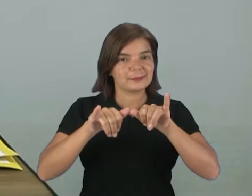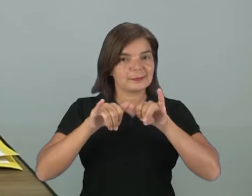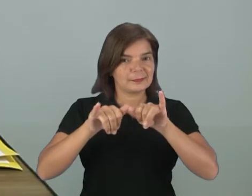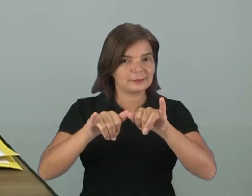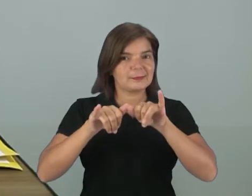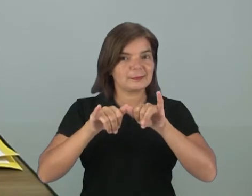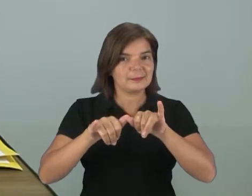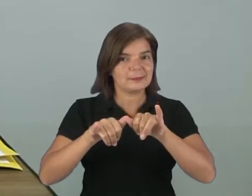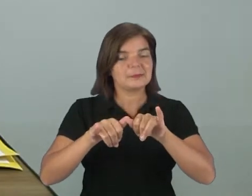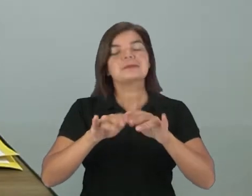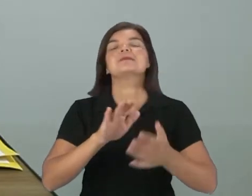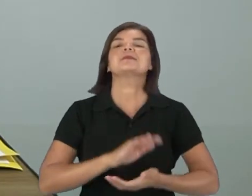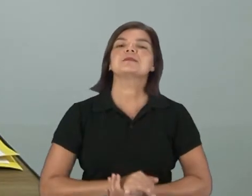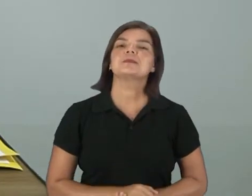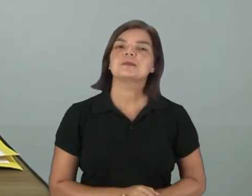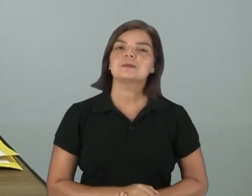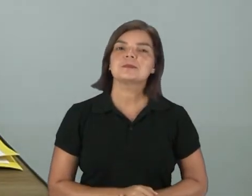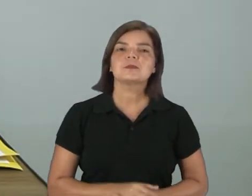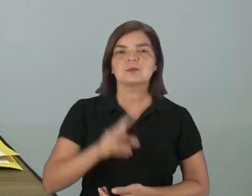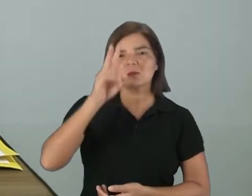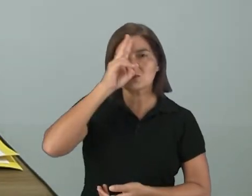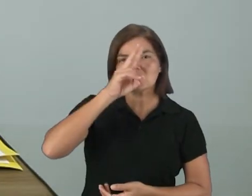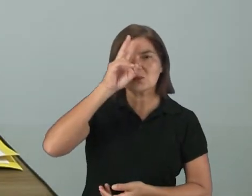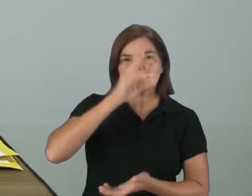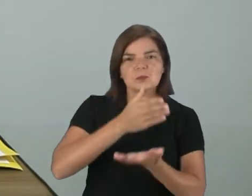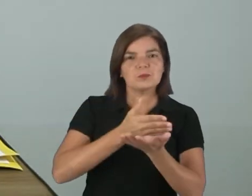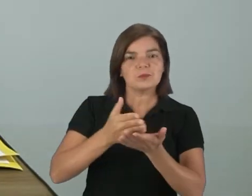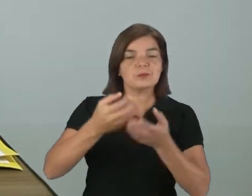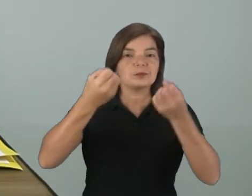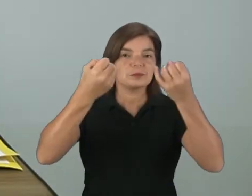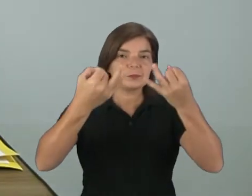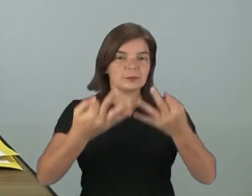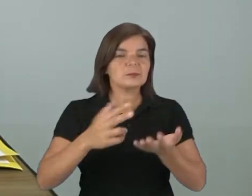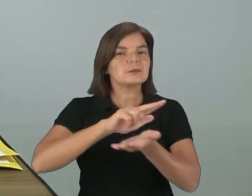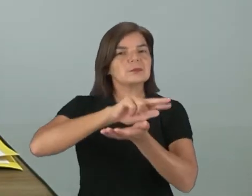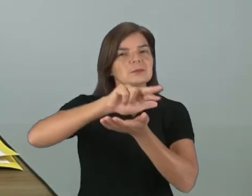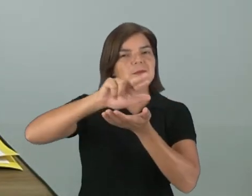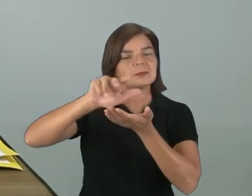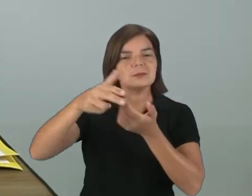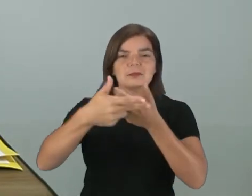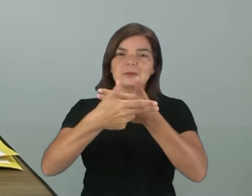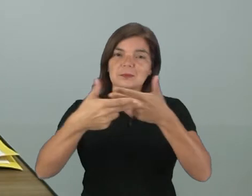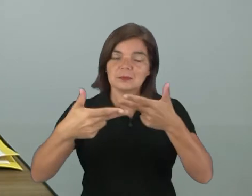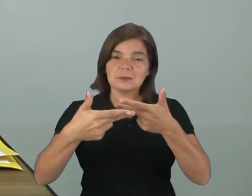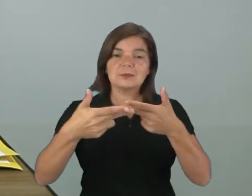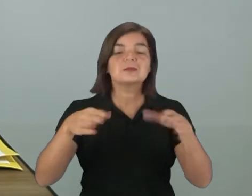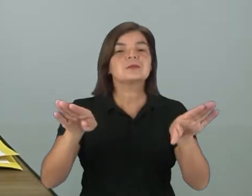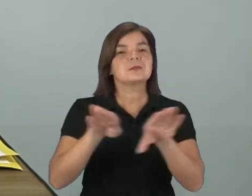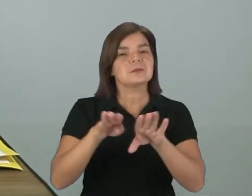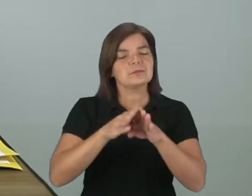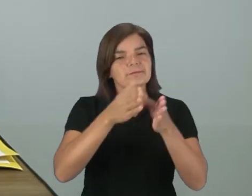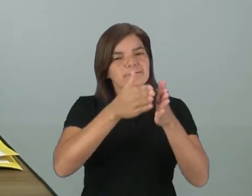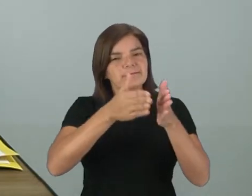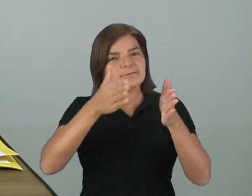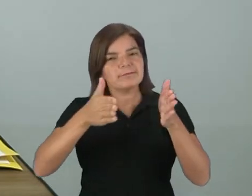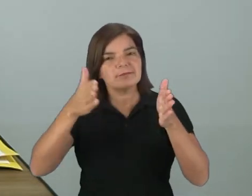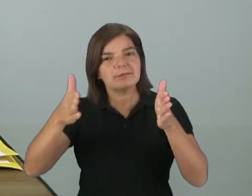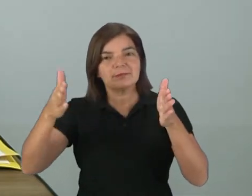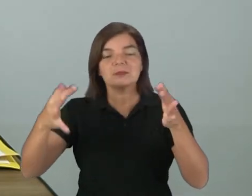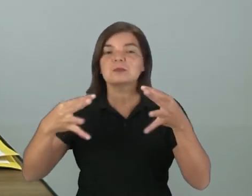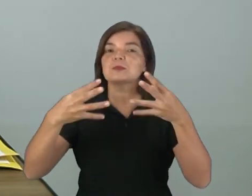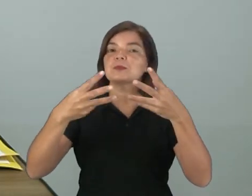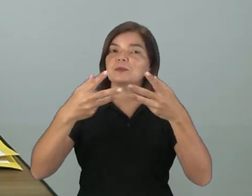supermercados. Muito bem. Lembra que no início eu falei que vários produtos eles passam por todo